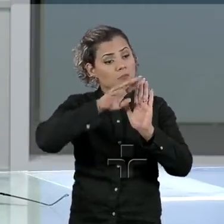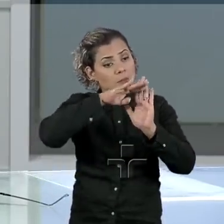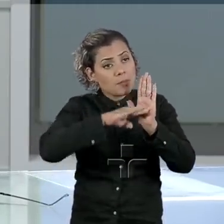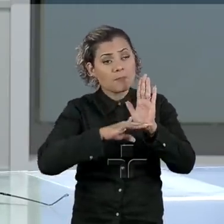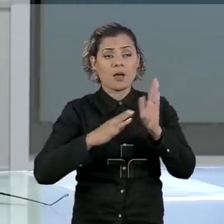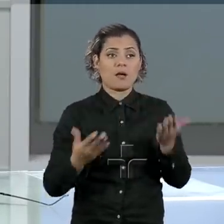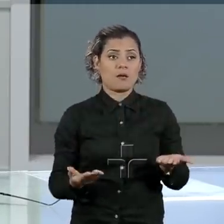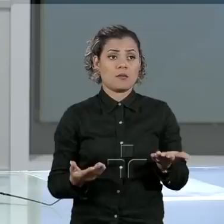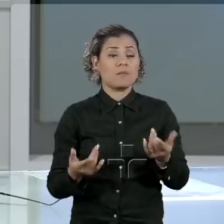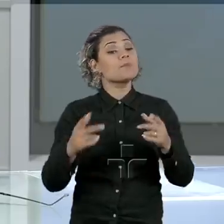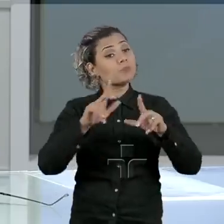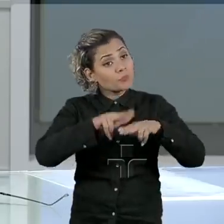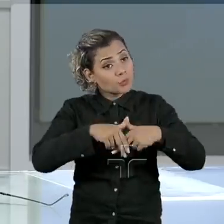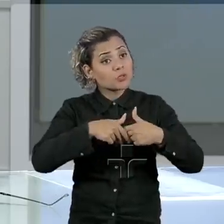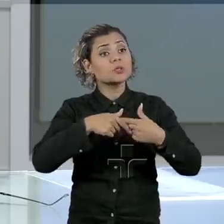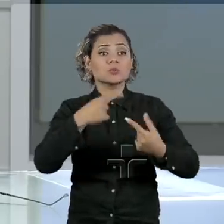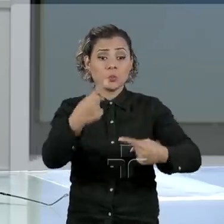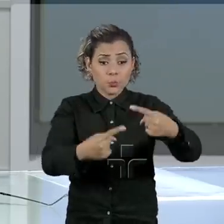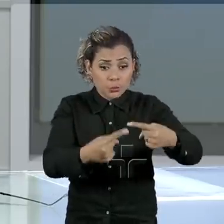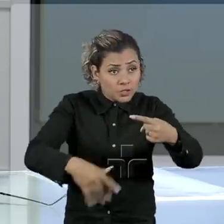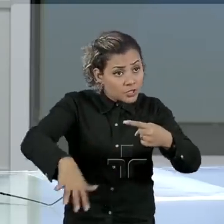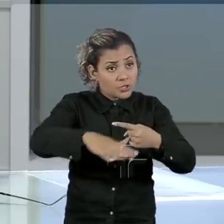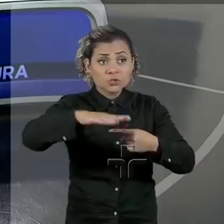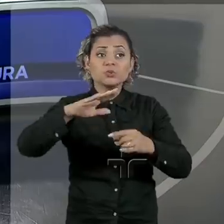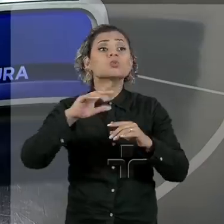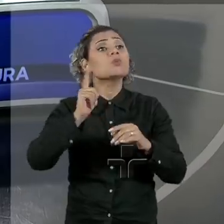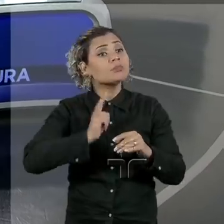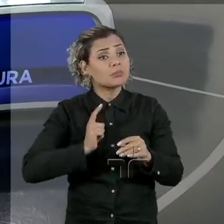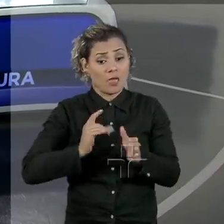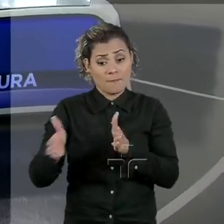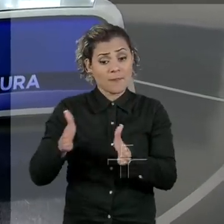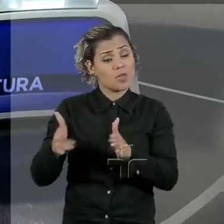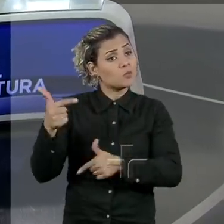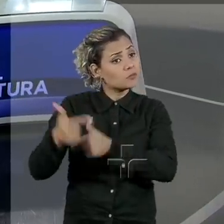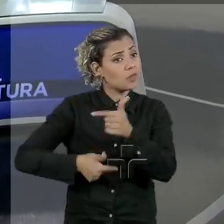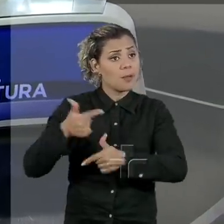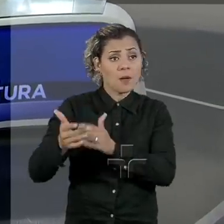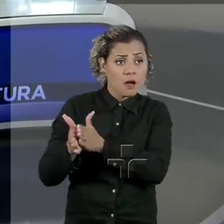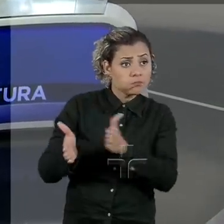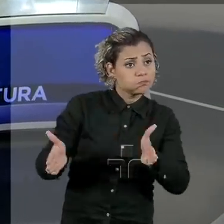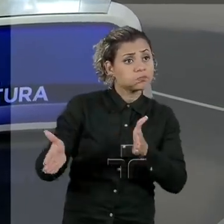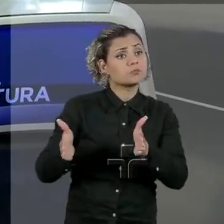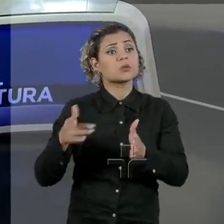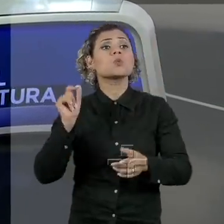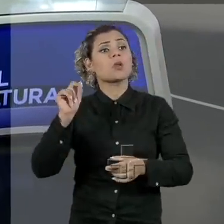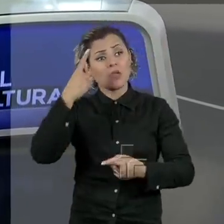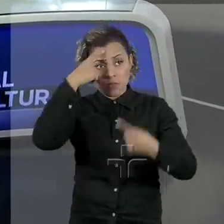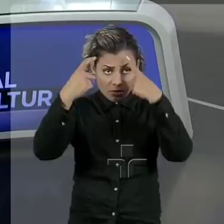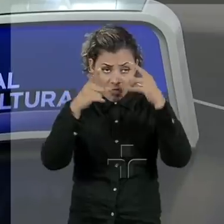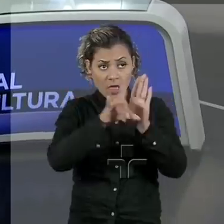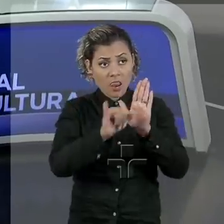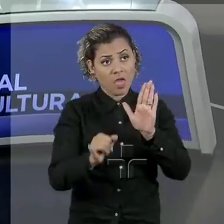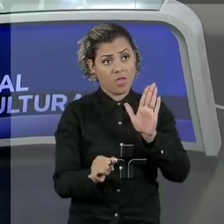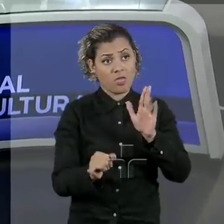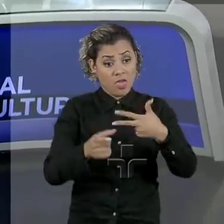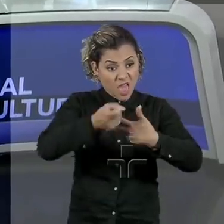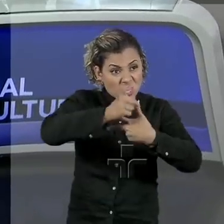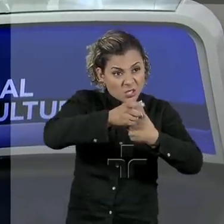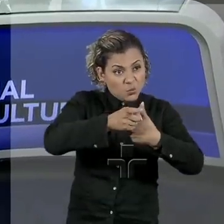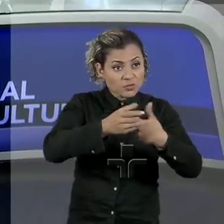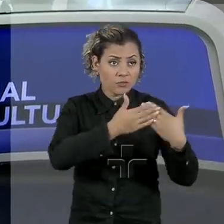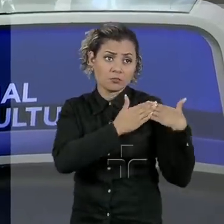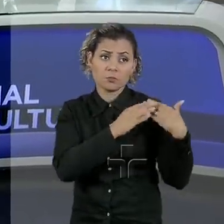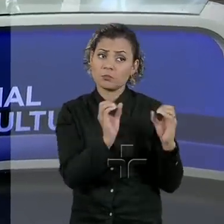os parlamentares no mundo inteiro são respeitados porque têm um mandato para intervir na legislação e criar leis. O Executivo não tem poderes para